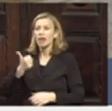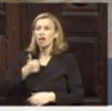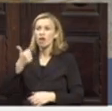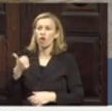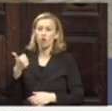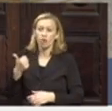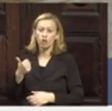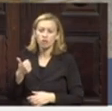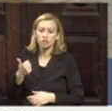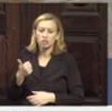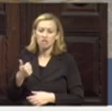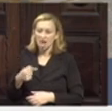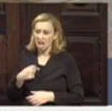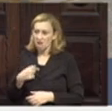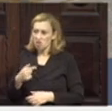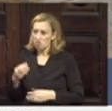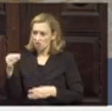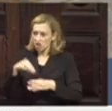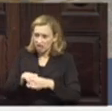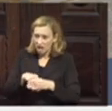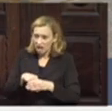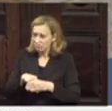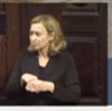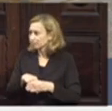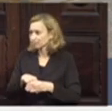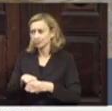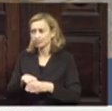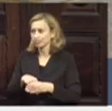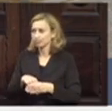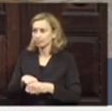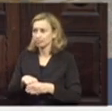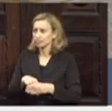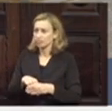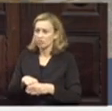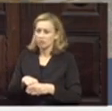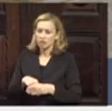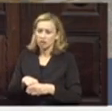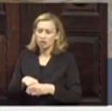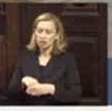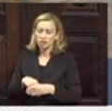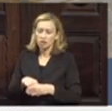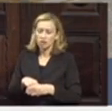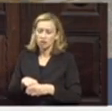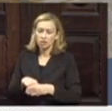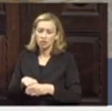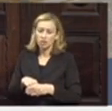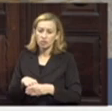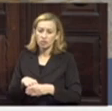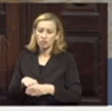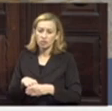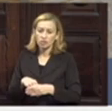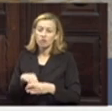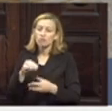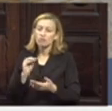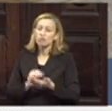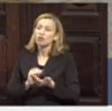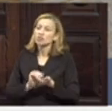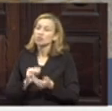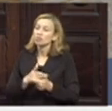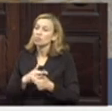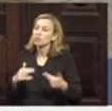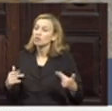recomendação é essa que faz a exigência que você tem que responder? Eu quero dizer o seguinte: eu sou um dos deputados, não o único, que